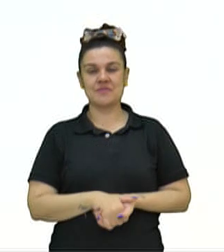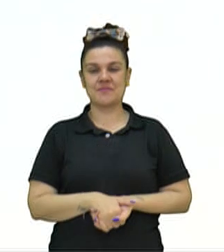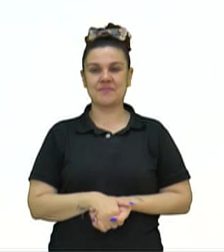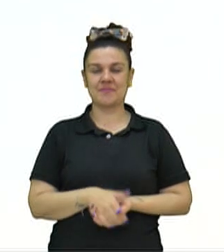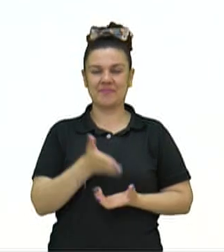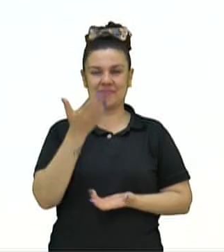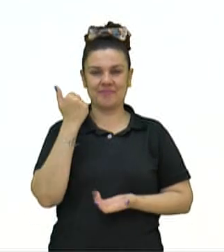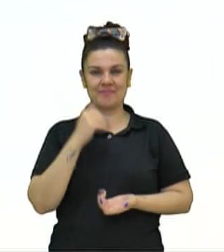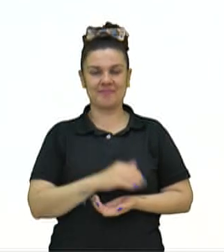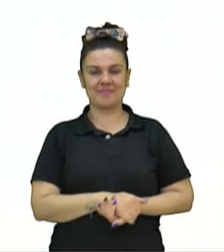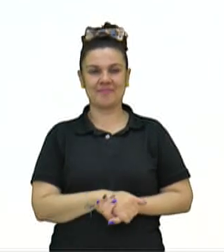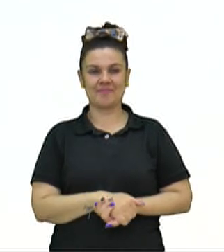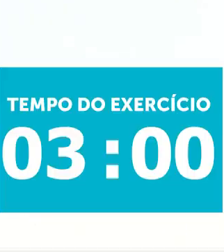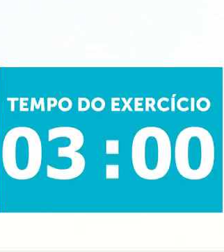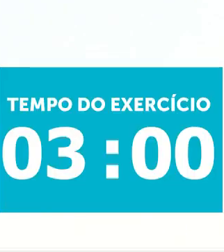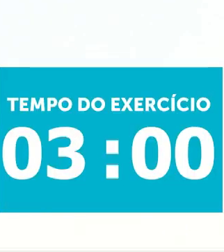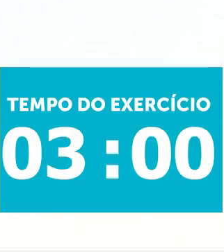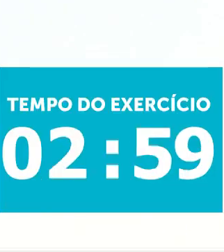caderno. Let's go!